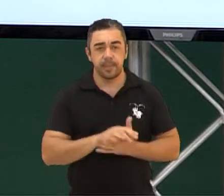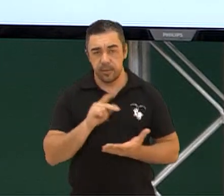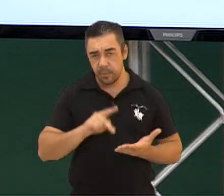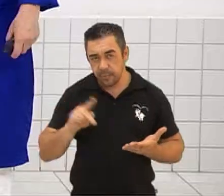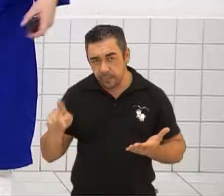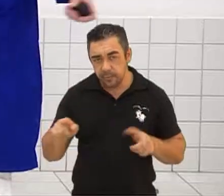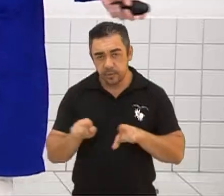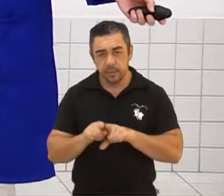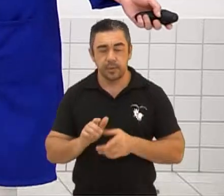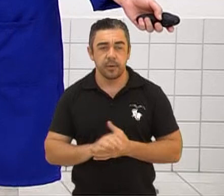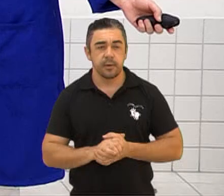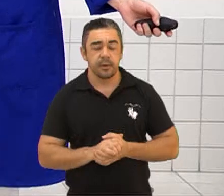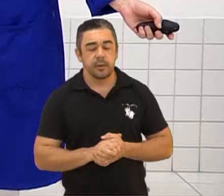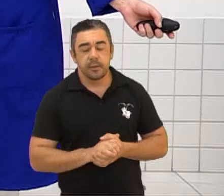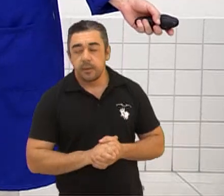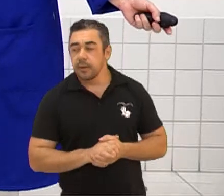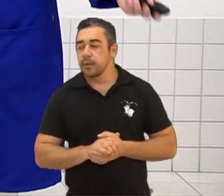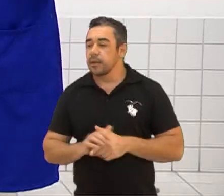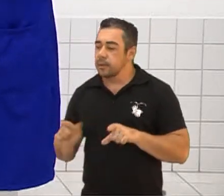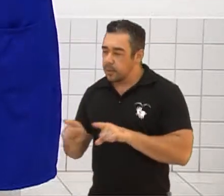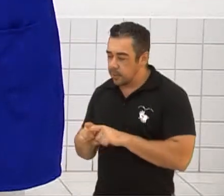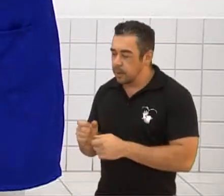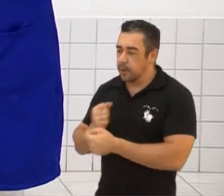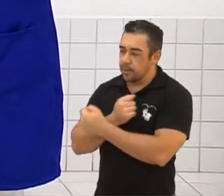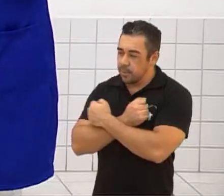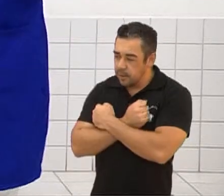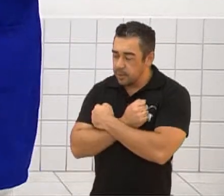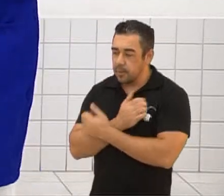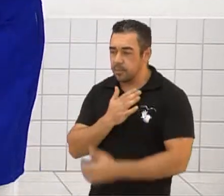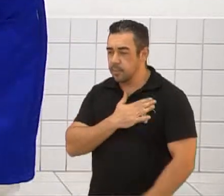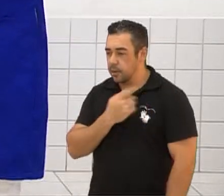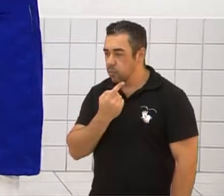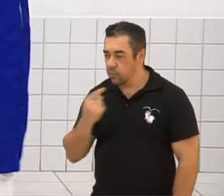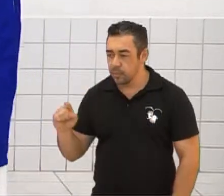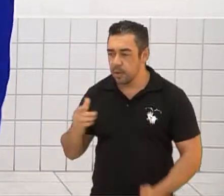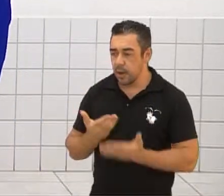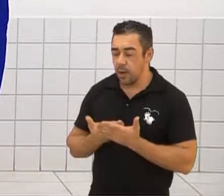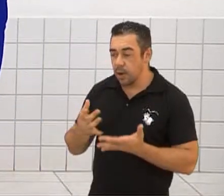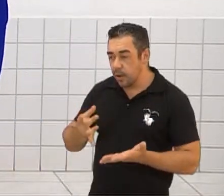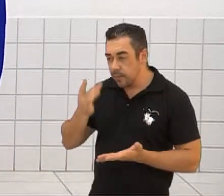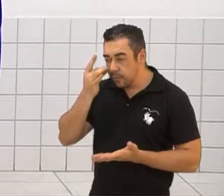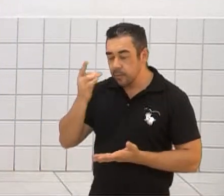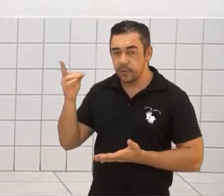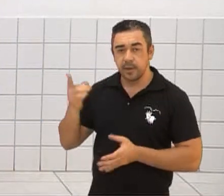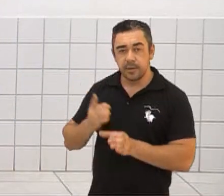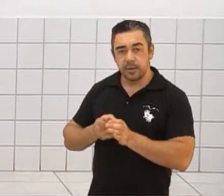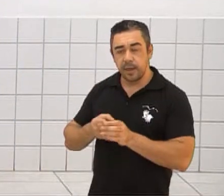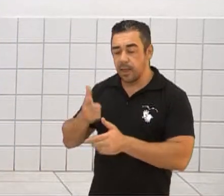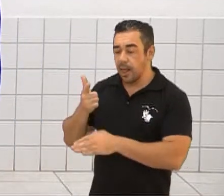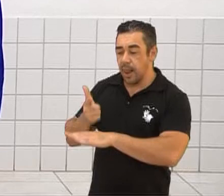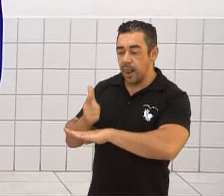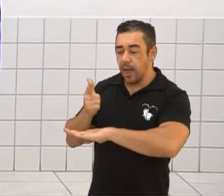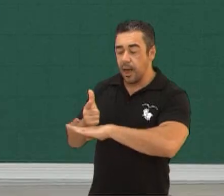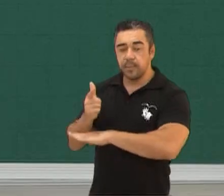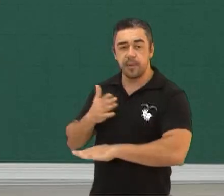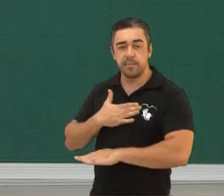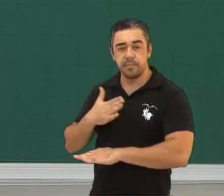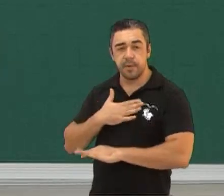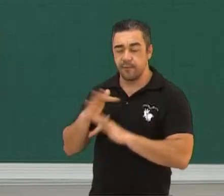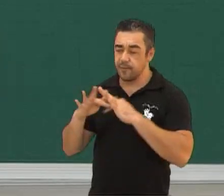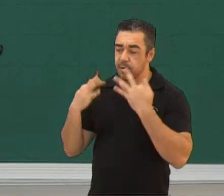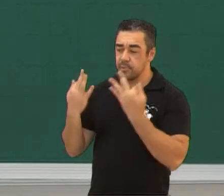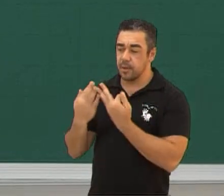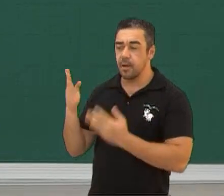também. Também não posso mandar um grande abraço, sendo a minha última aula ao vivo do ano, para lá, para a minha cidade do coração, minha família toda está